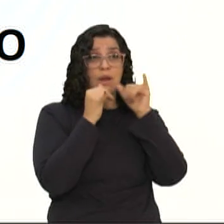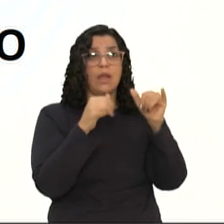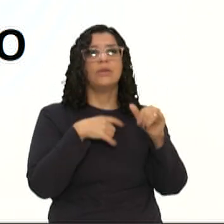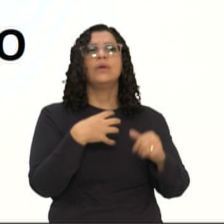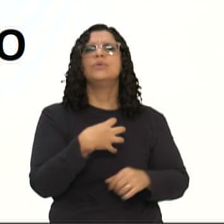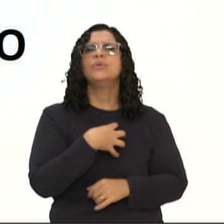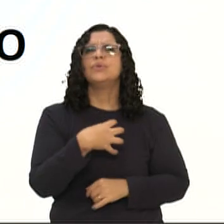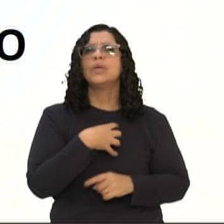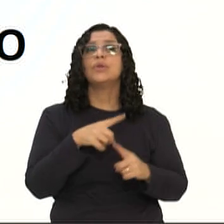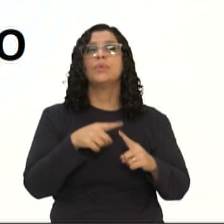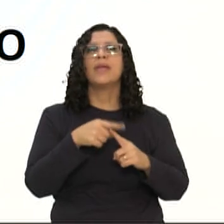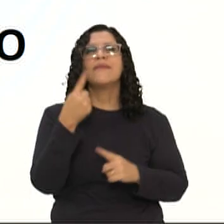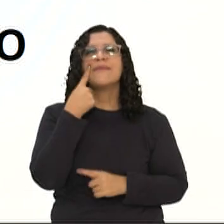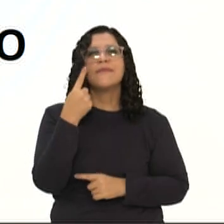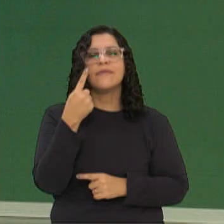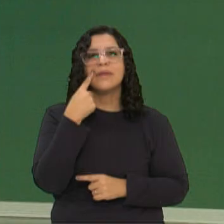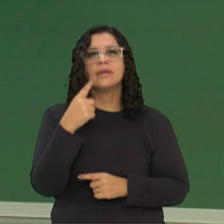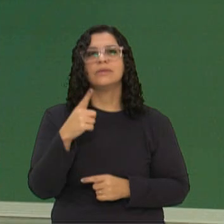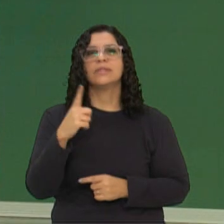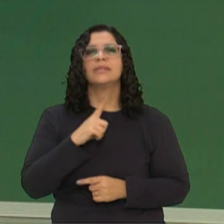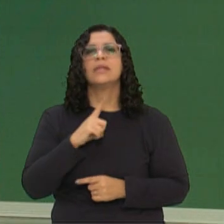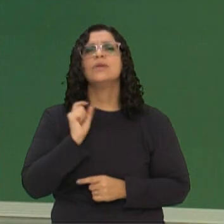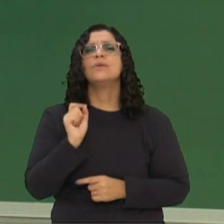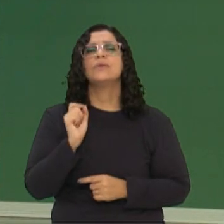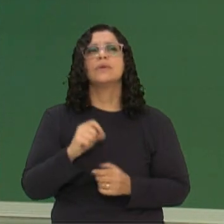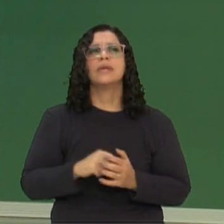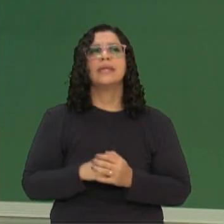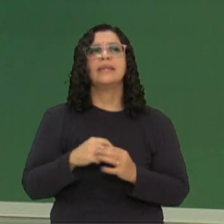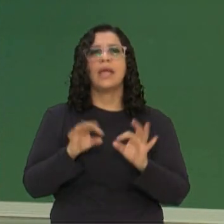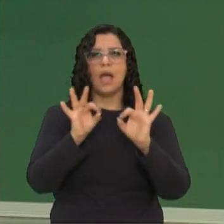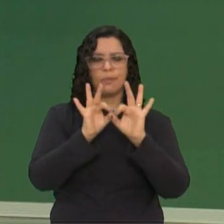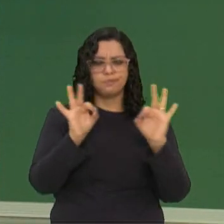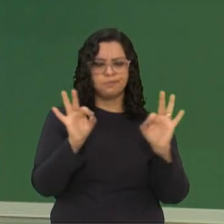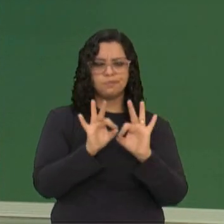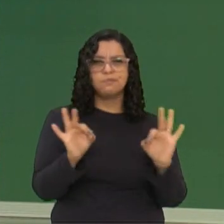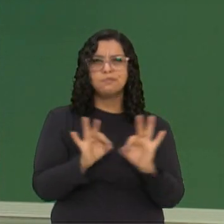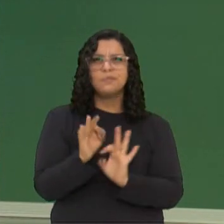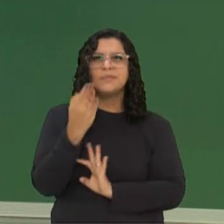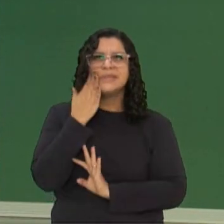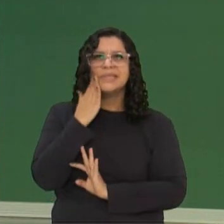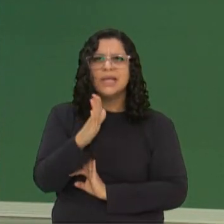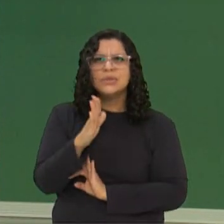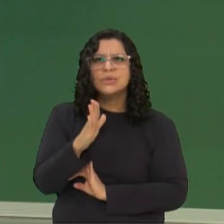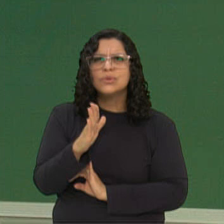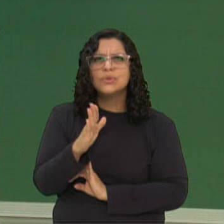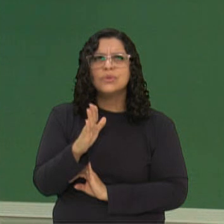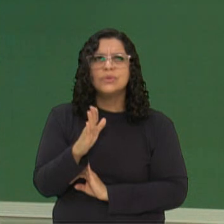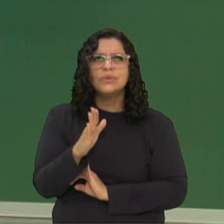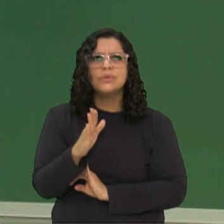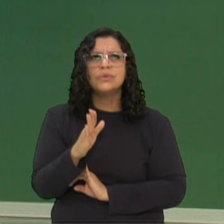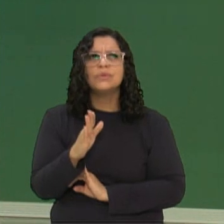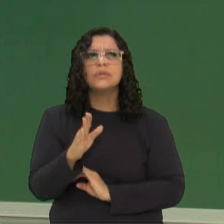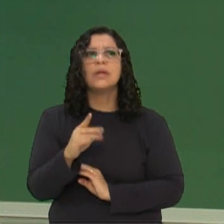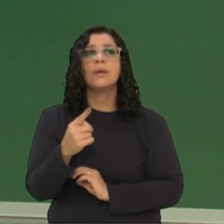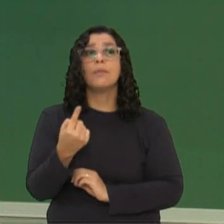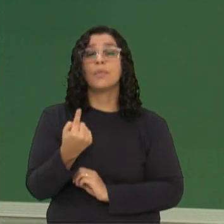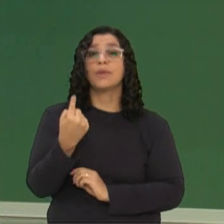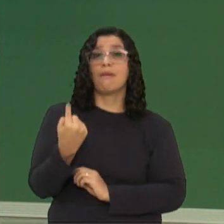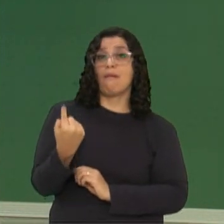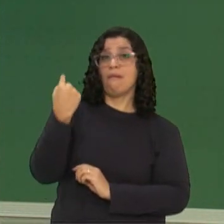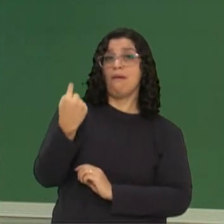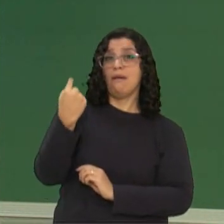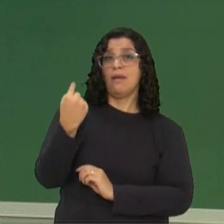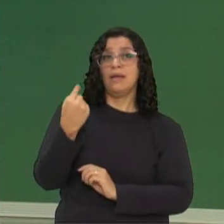esse formato aqui. Veja que aqui ele tem essas fendas justamente para... Aqui atrás, aqui